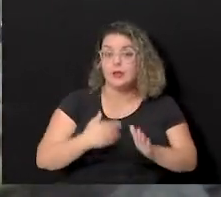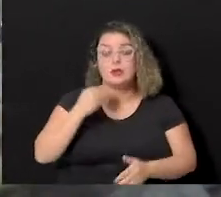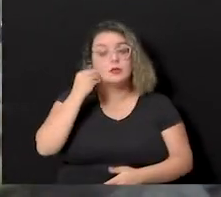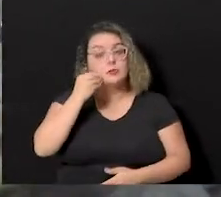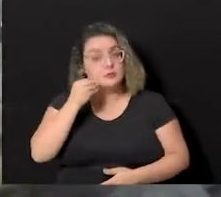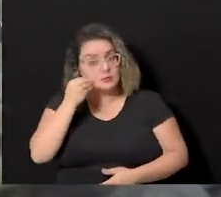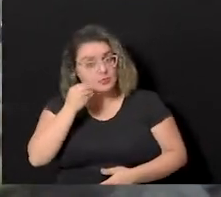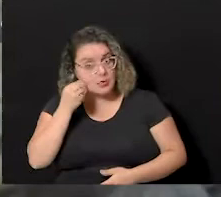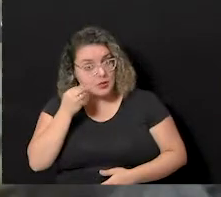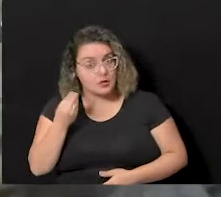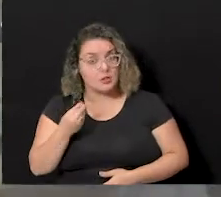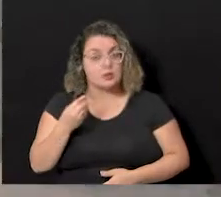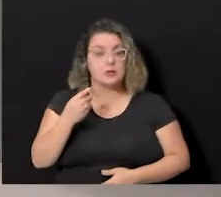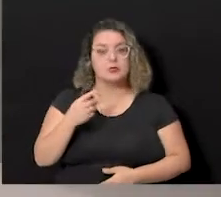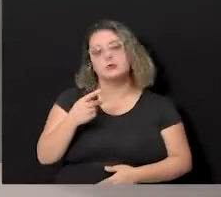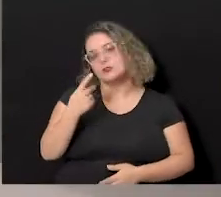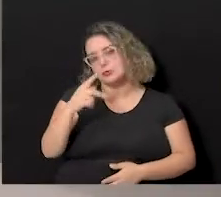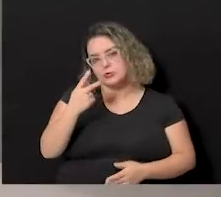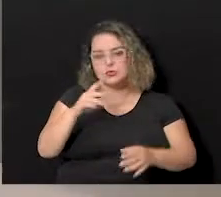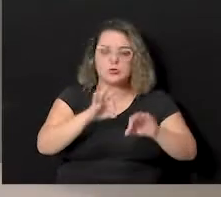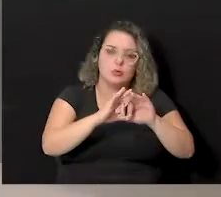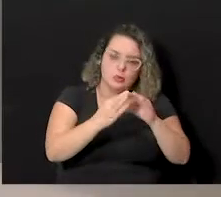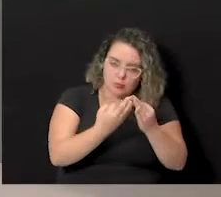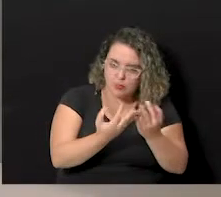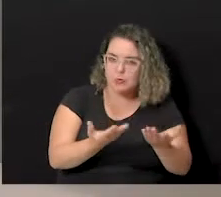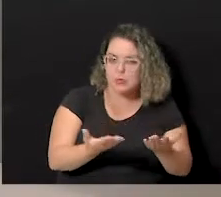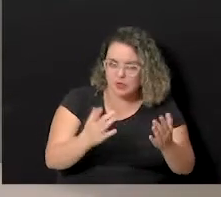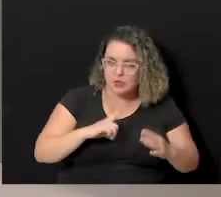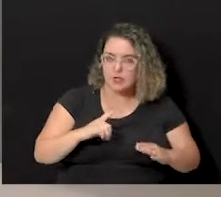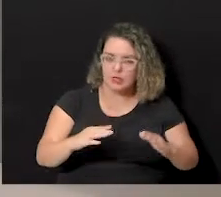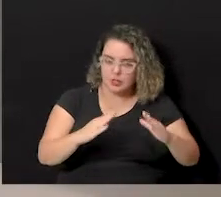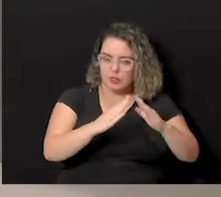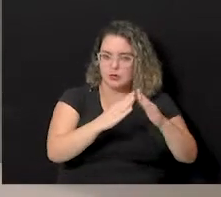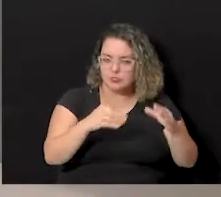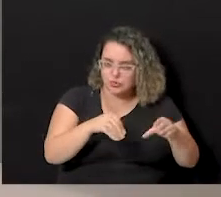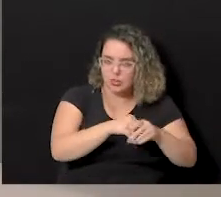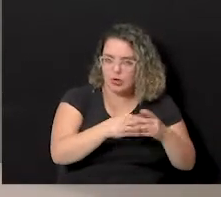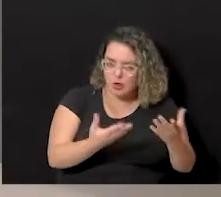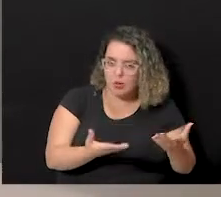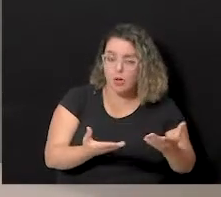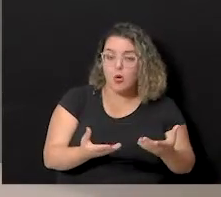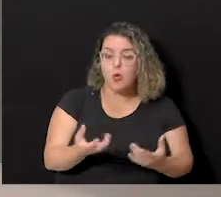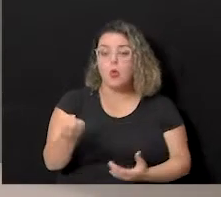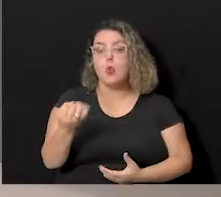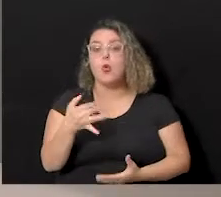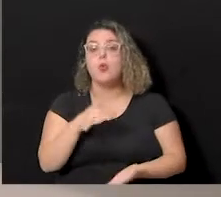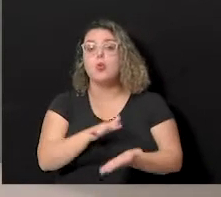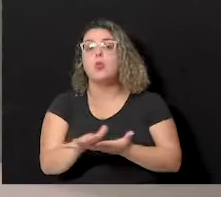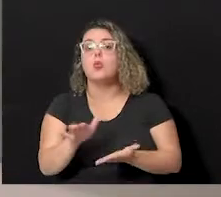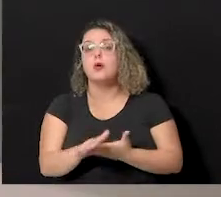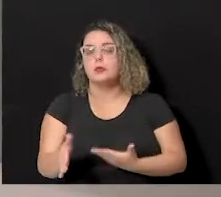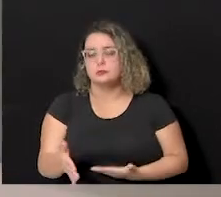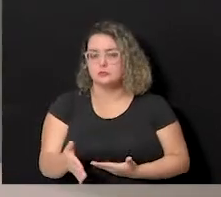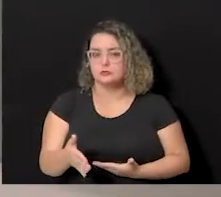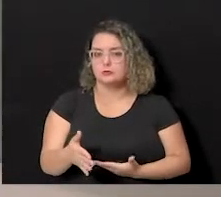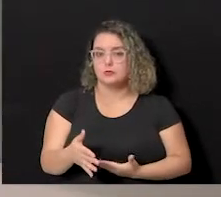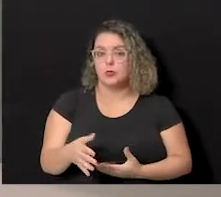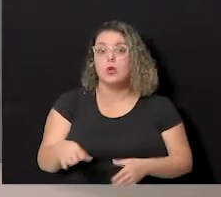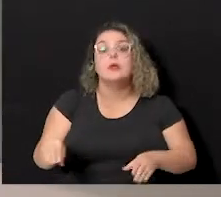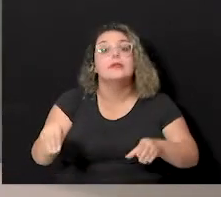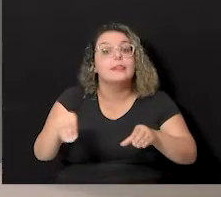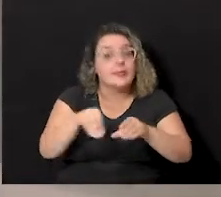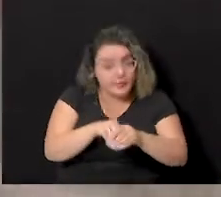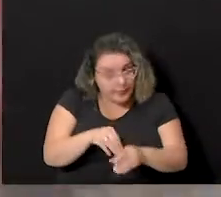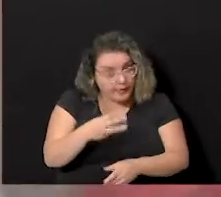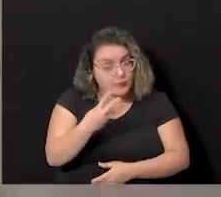base na experiência que seus pais provavelmente tenham dentro de casa, quais são todos esses custos e verificar se isso